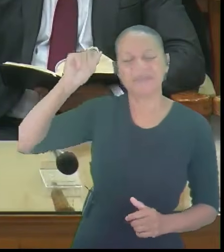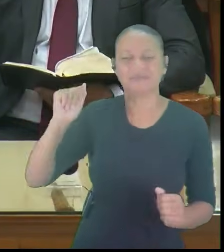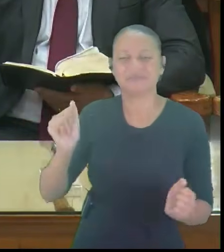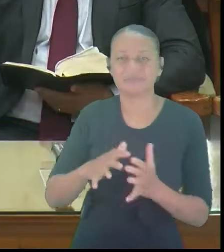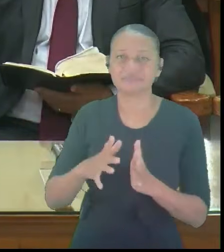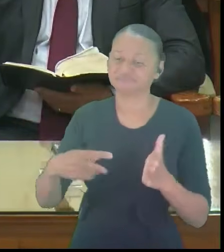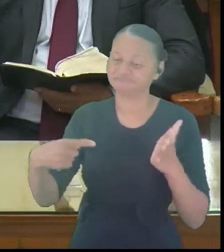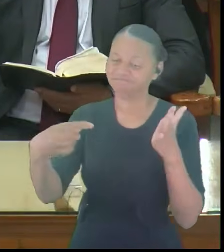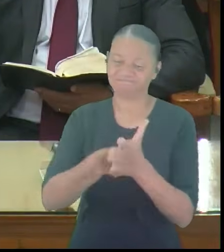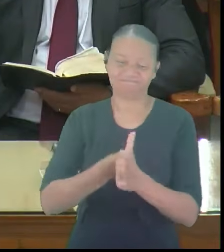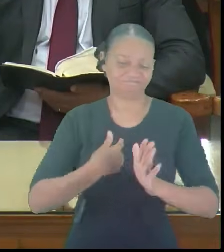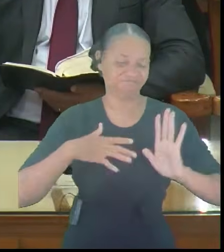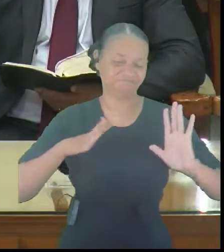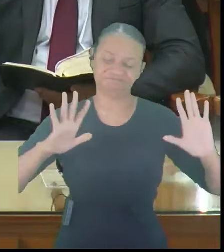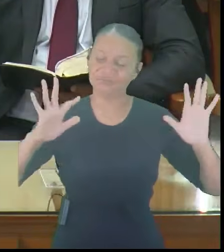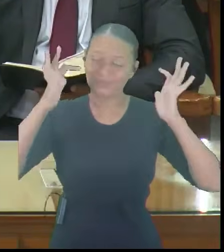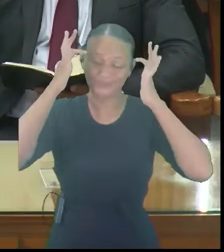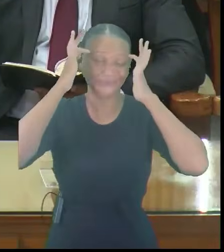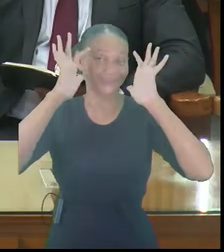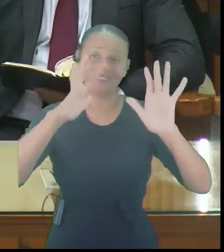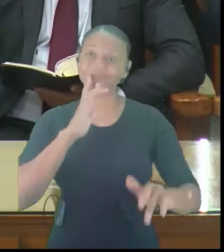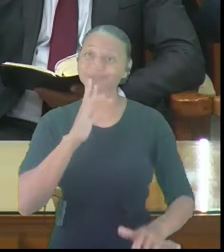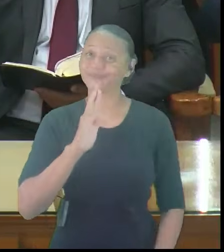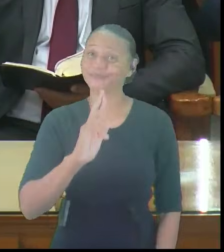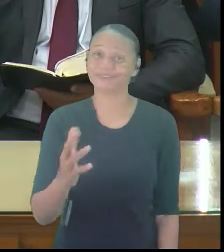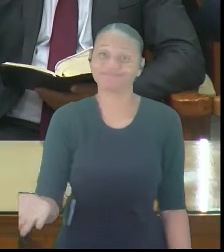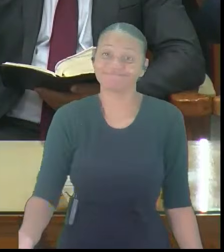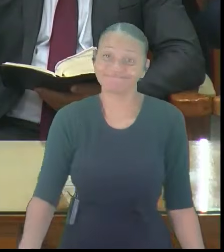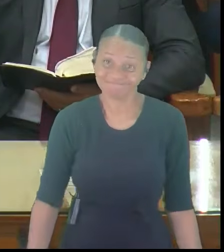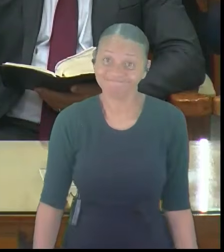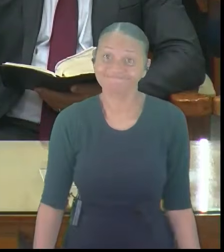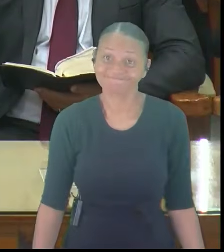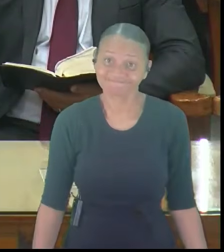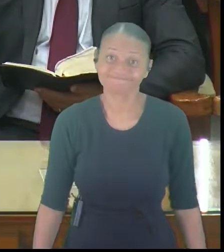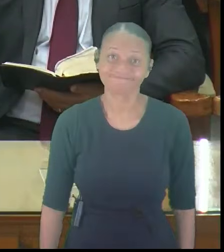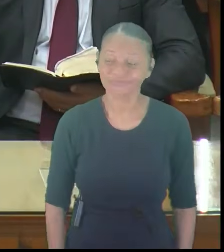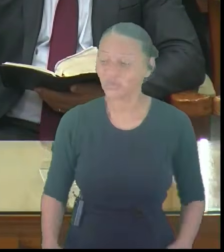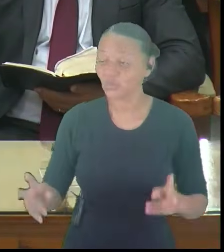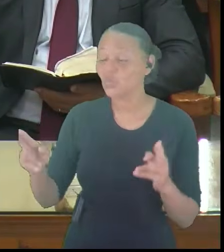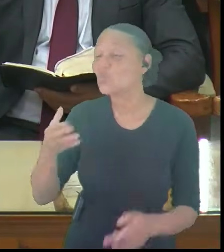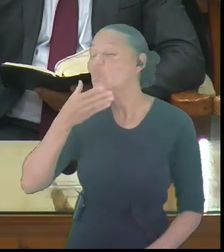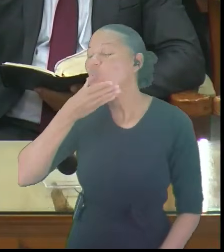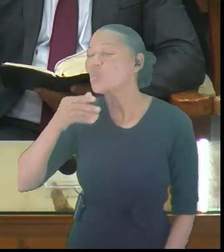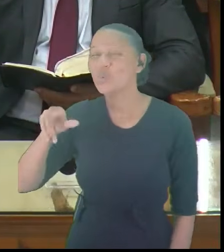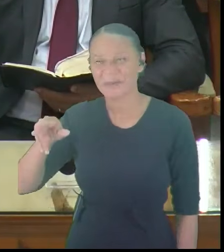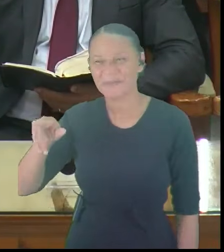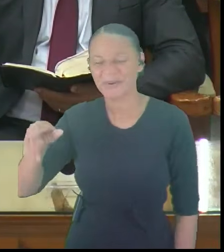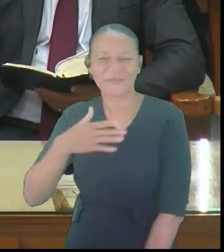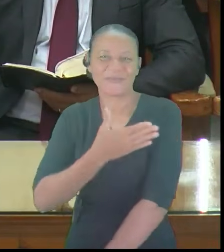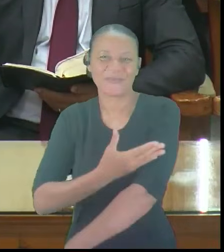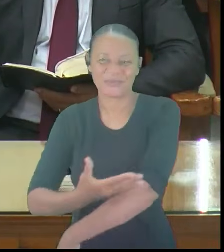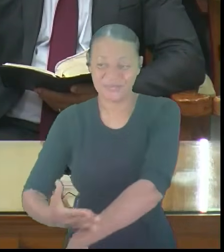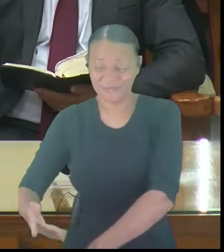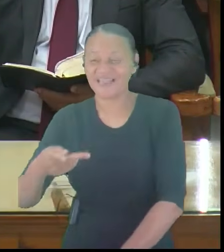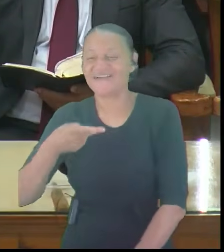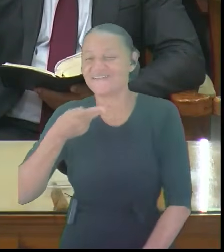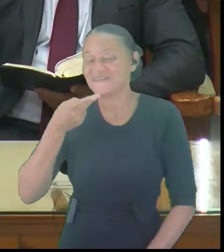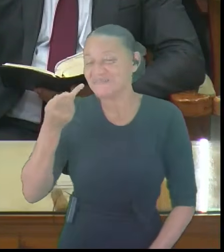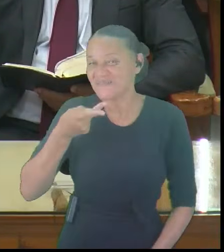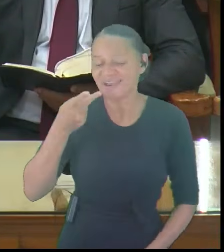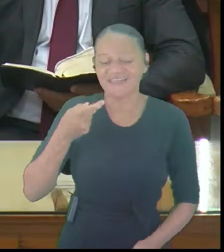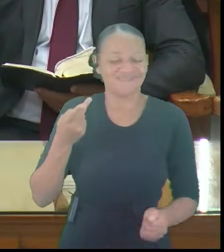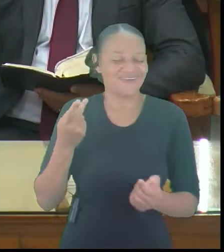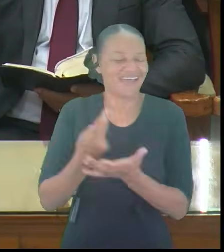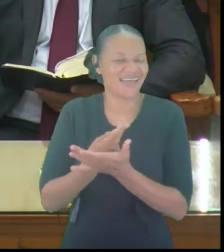me pergunte que eu não sei responder. Eu vou fazer como o irmão. O irmão falava errado, mais errado do que